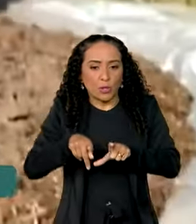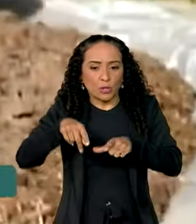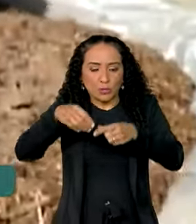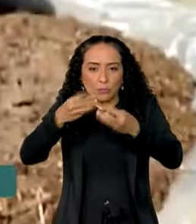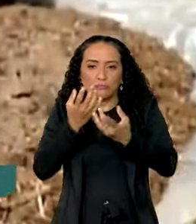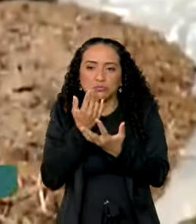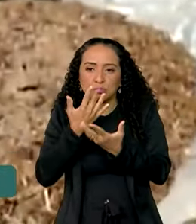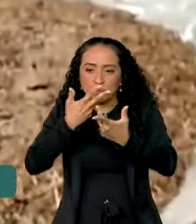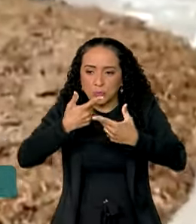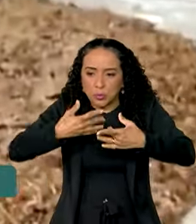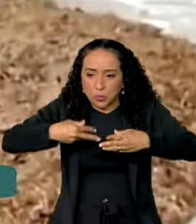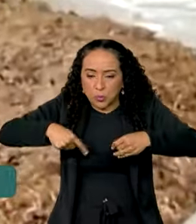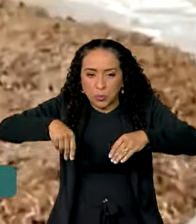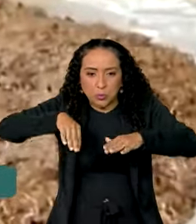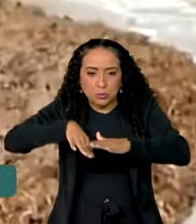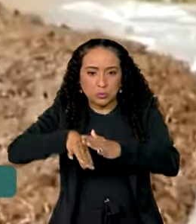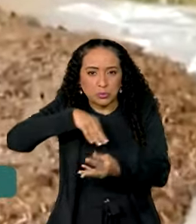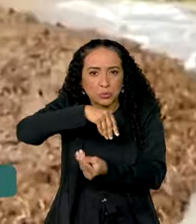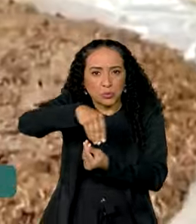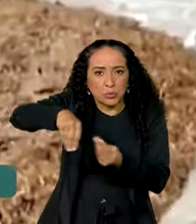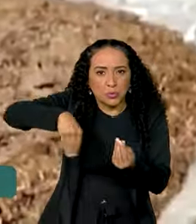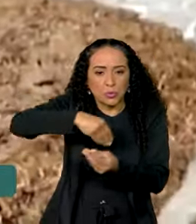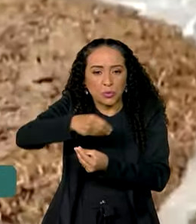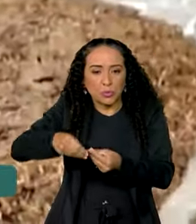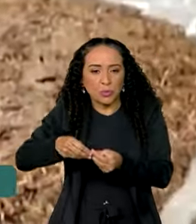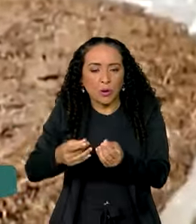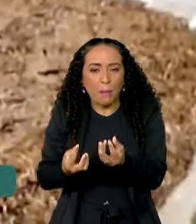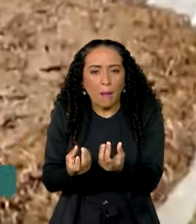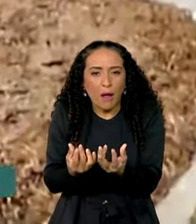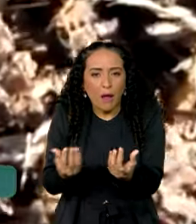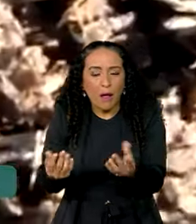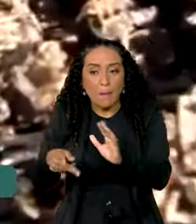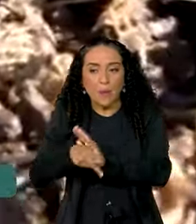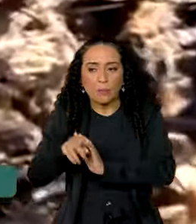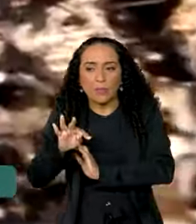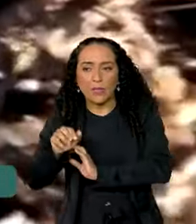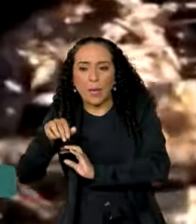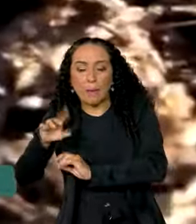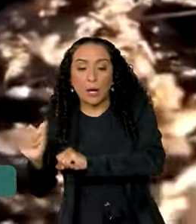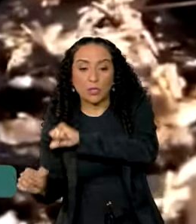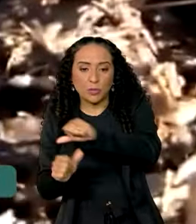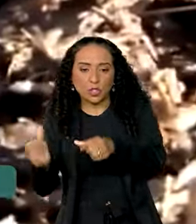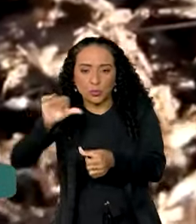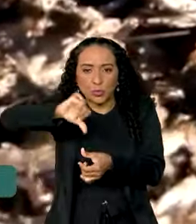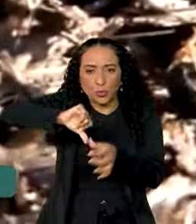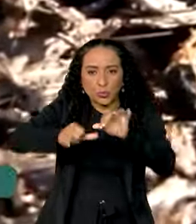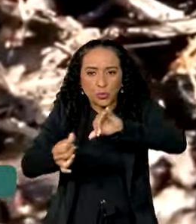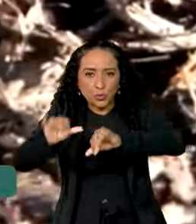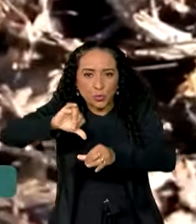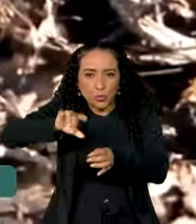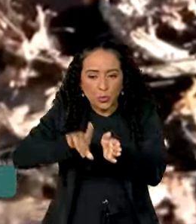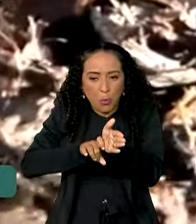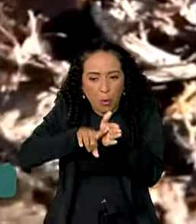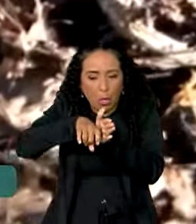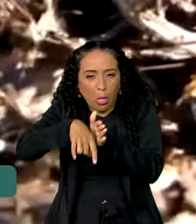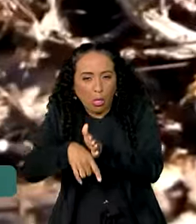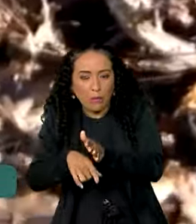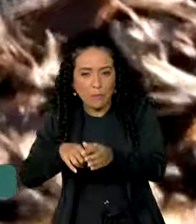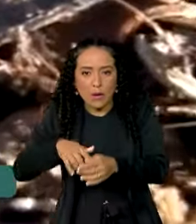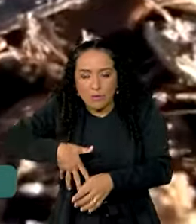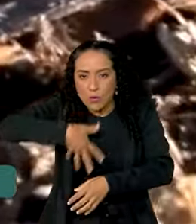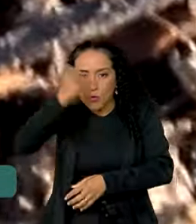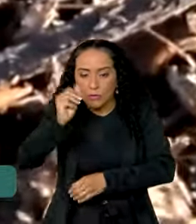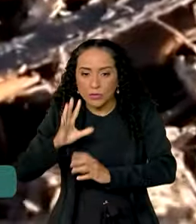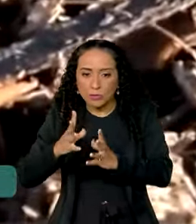extração começando com a fermentação dos resíduos de tabaco seguida da adição de microrganismos para acelerar